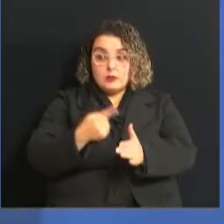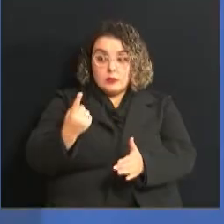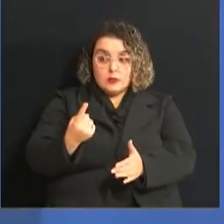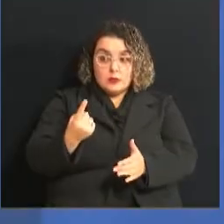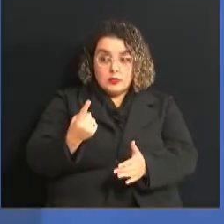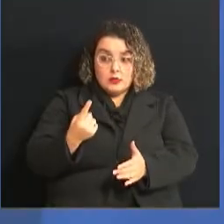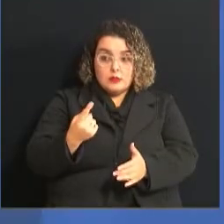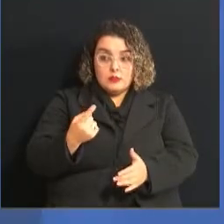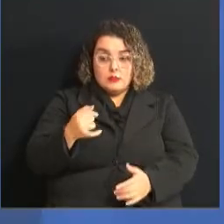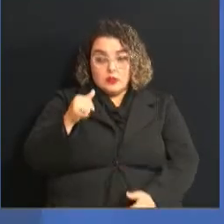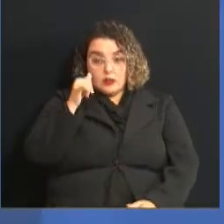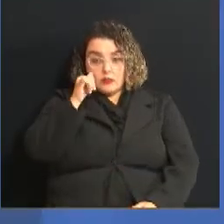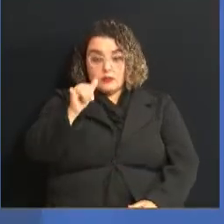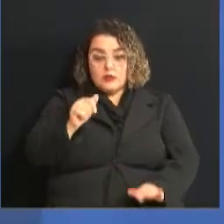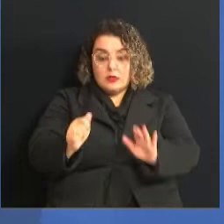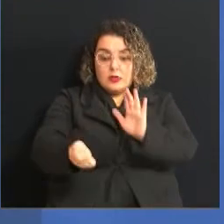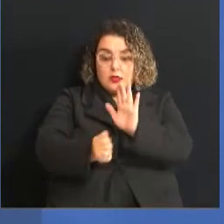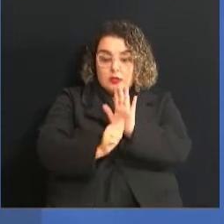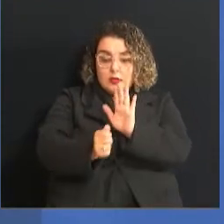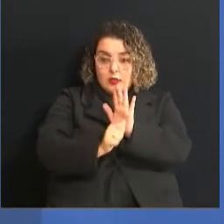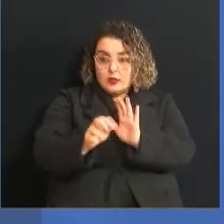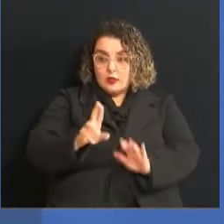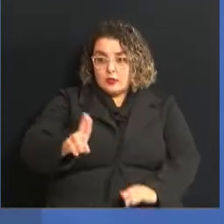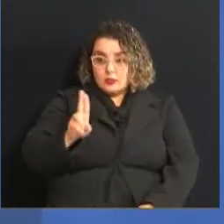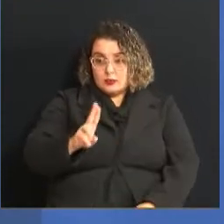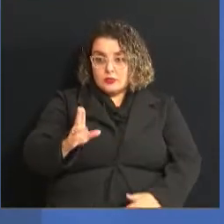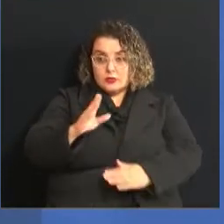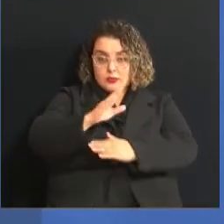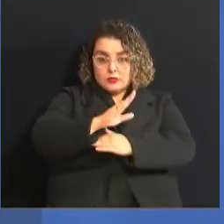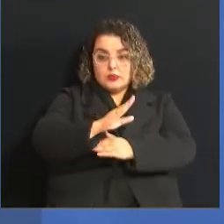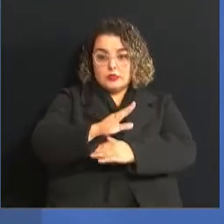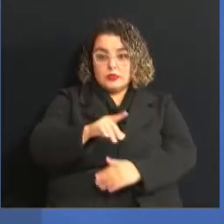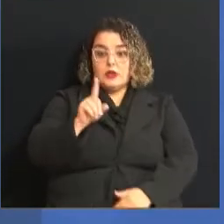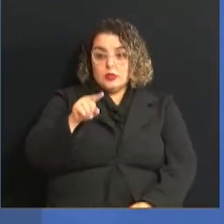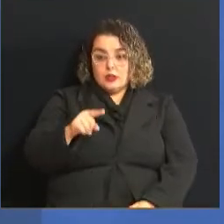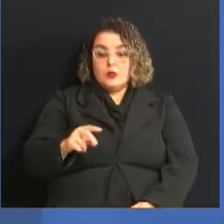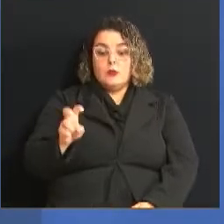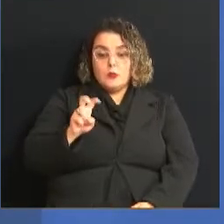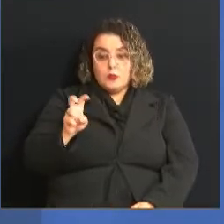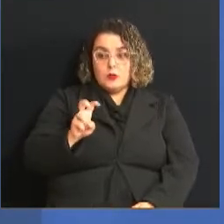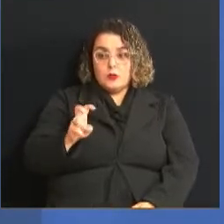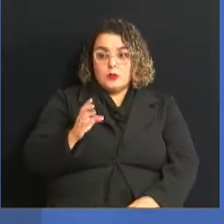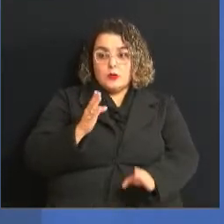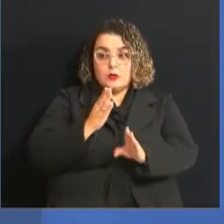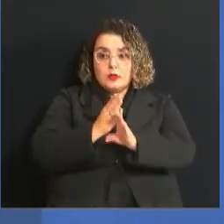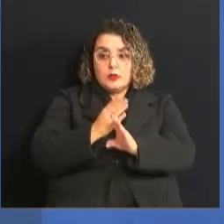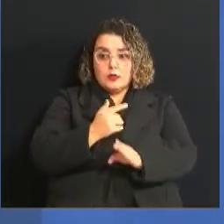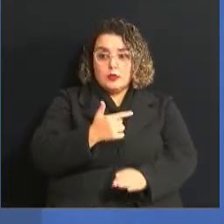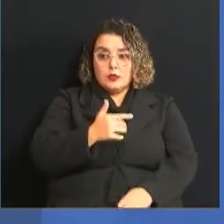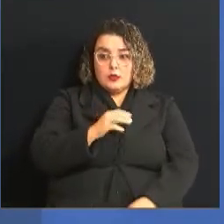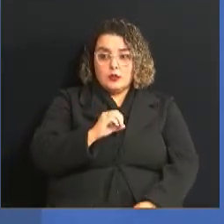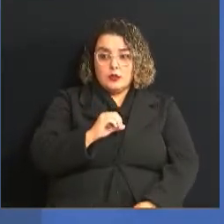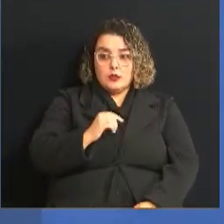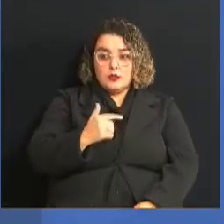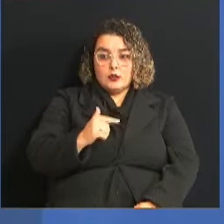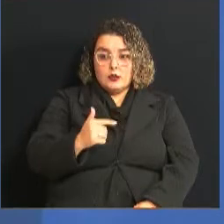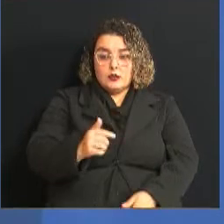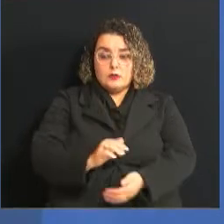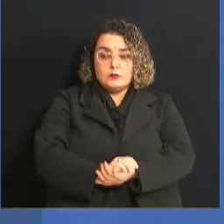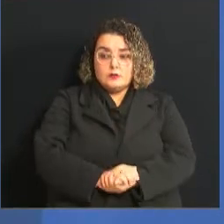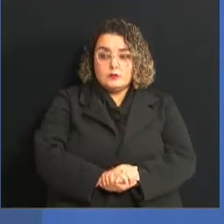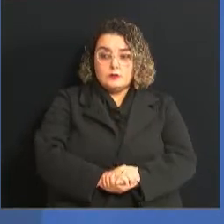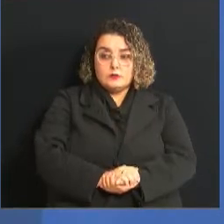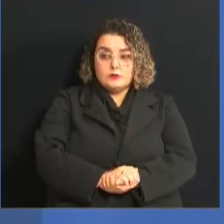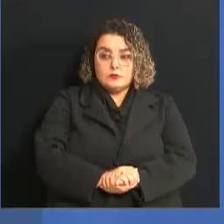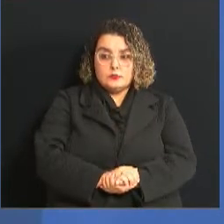Prevenção às Drogas da Câmara Municipal. Este foi o 5º encontro de 2022 e trouxe uma especialista